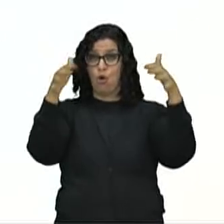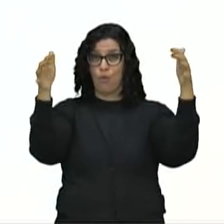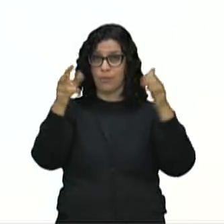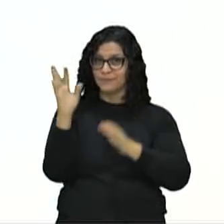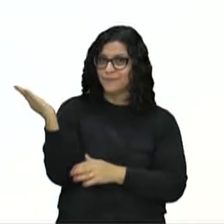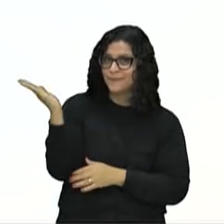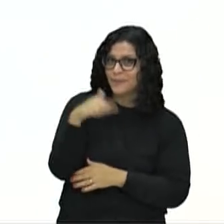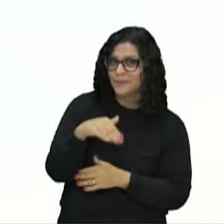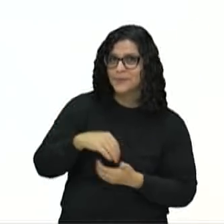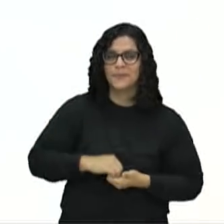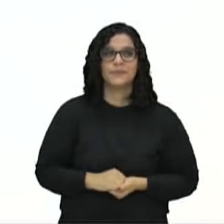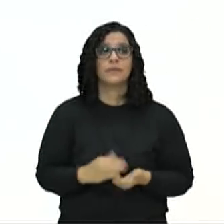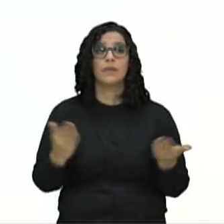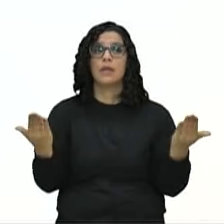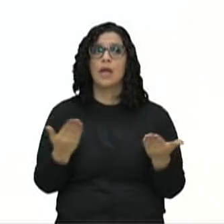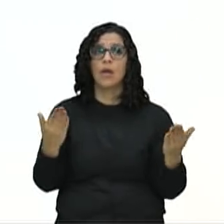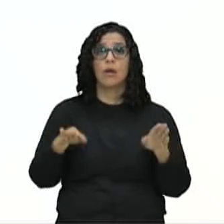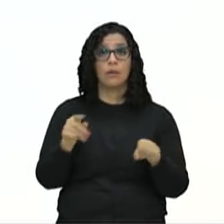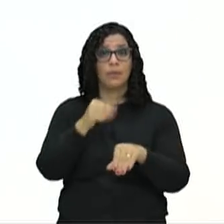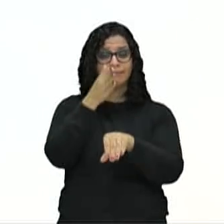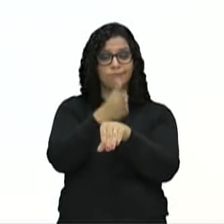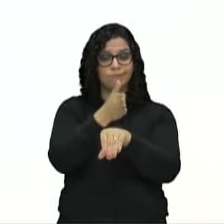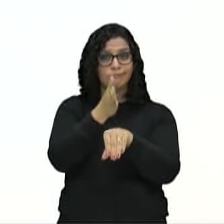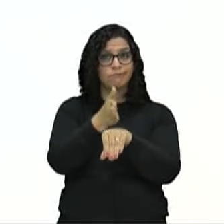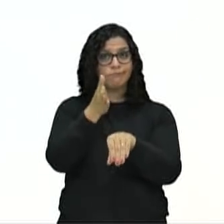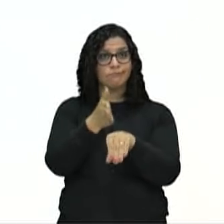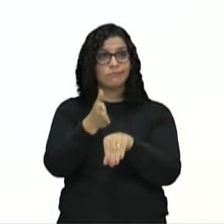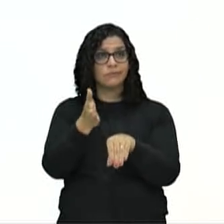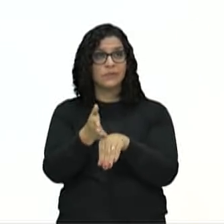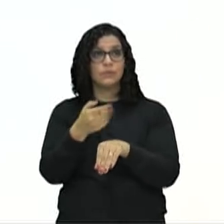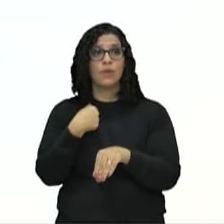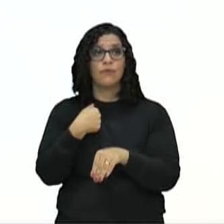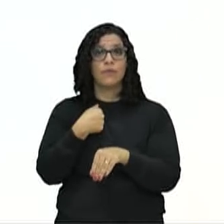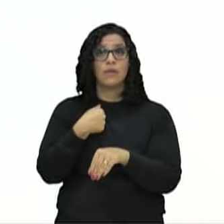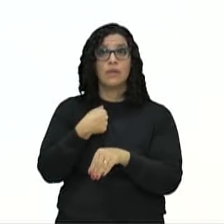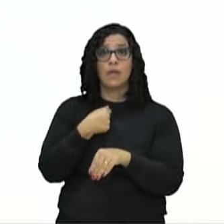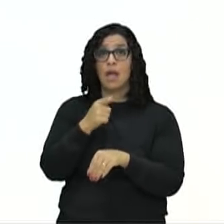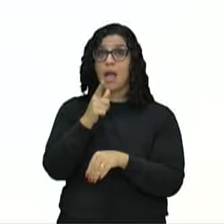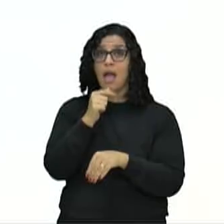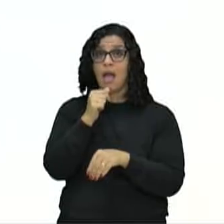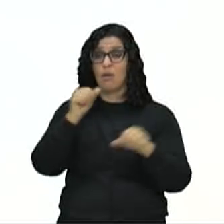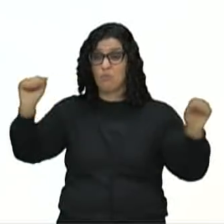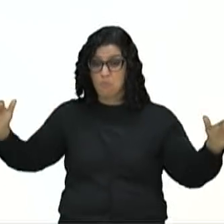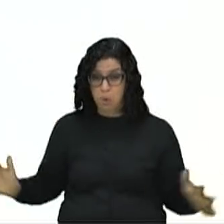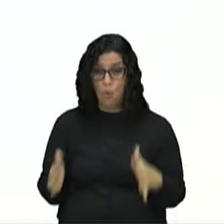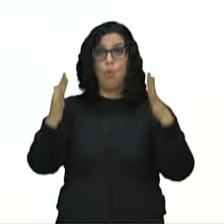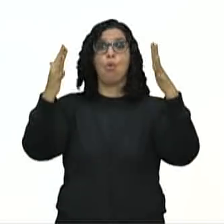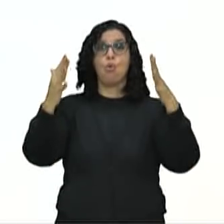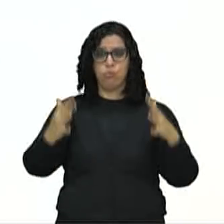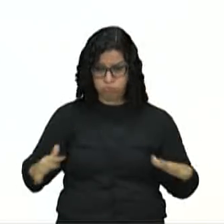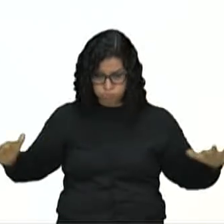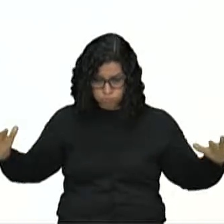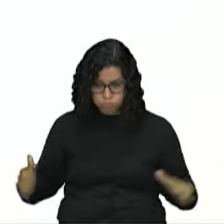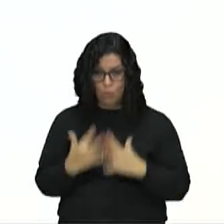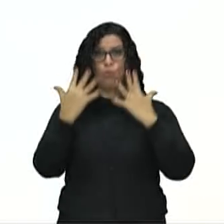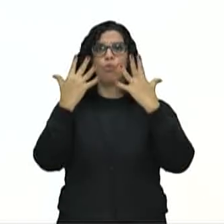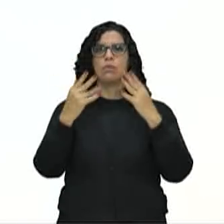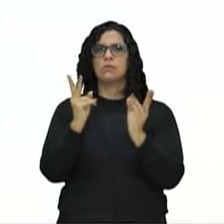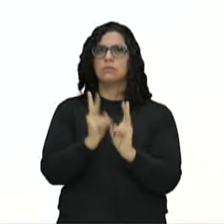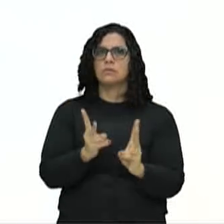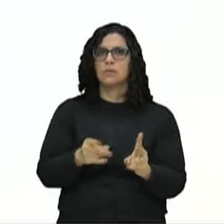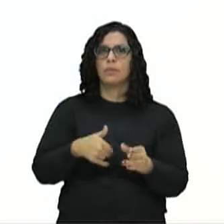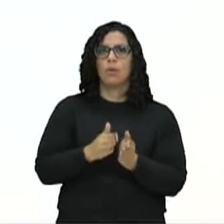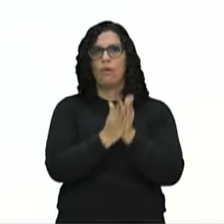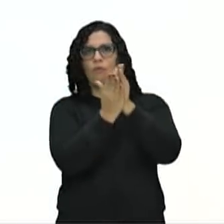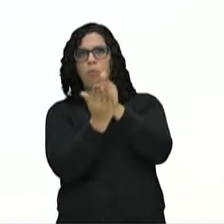Vamos lá? A cada momento contava que as ondas nos engolissem. E de cada vez